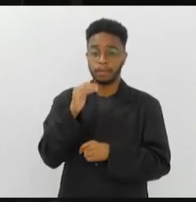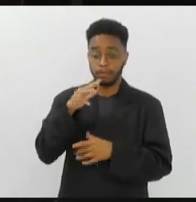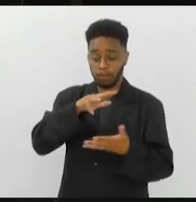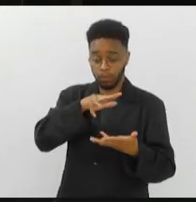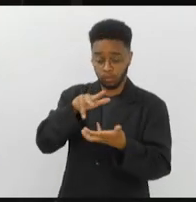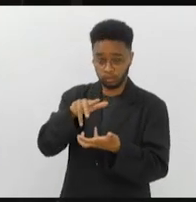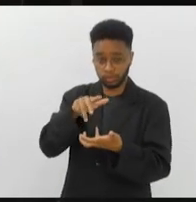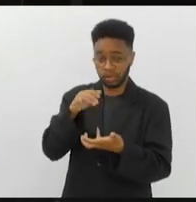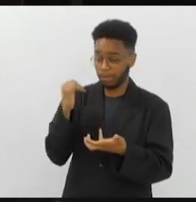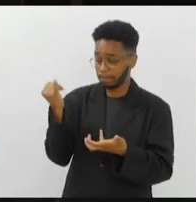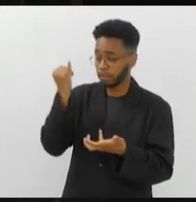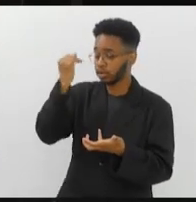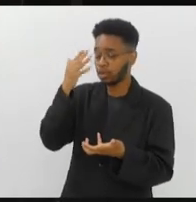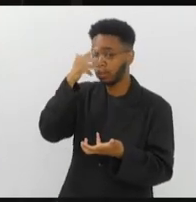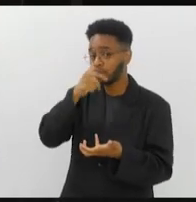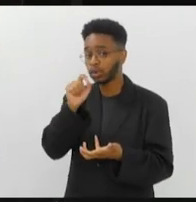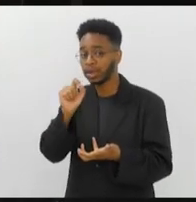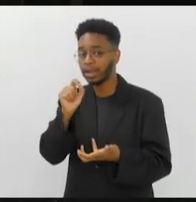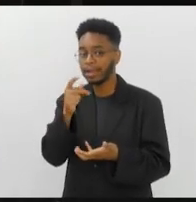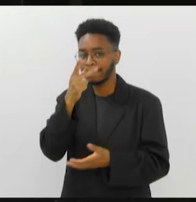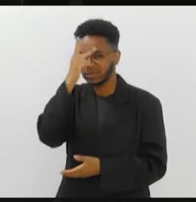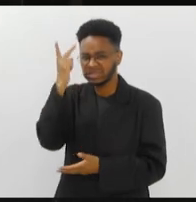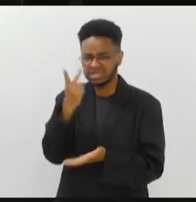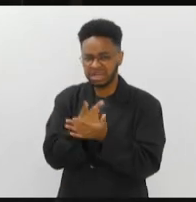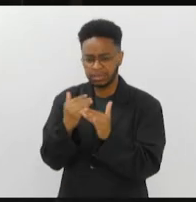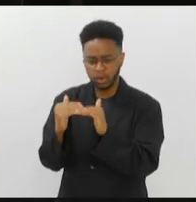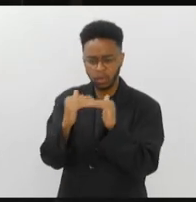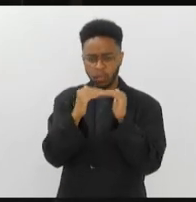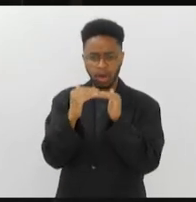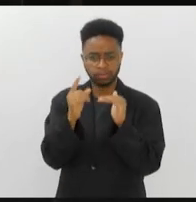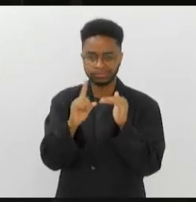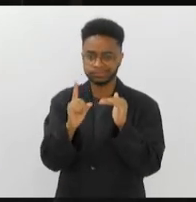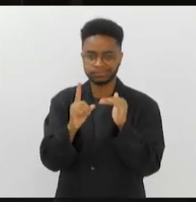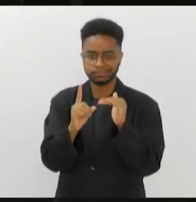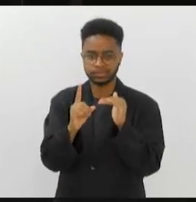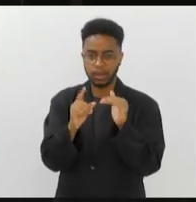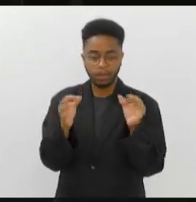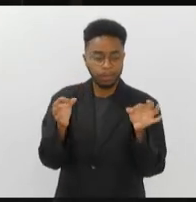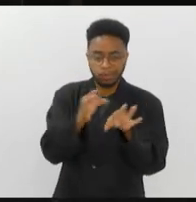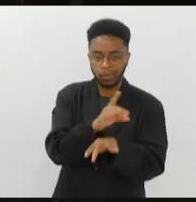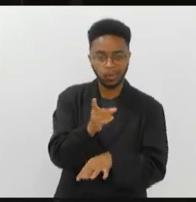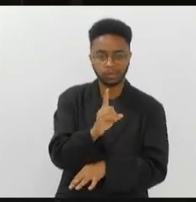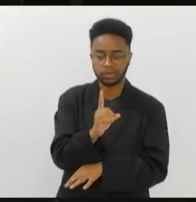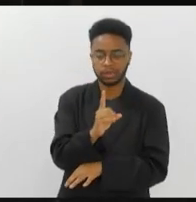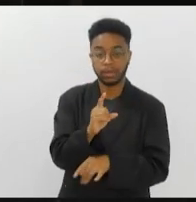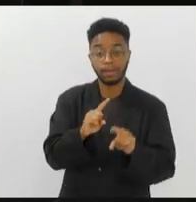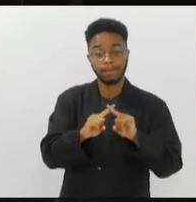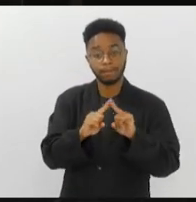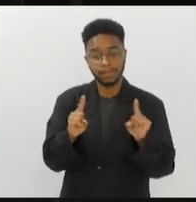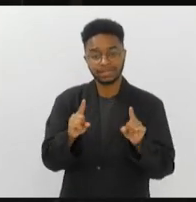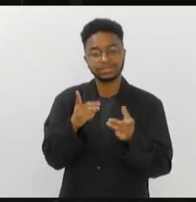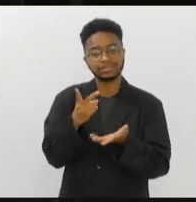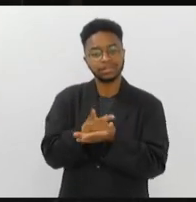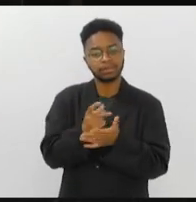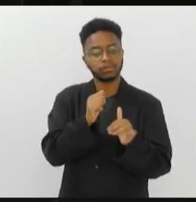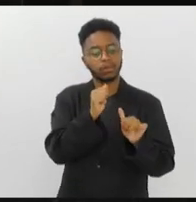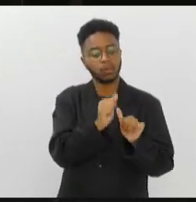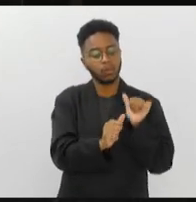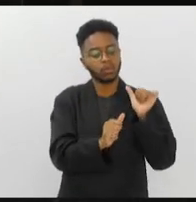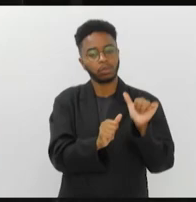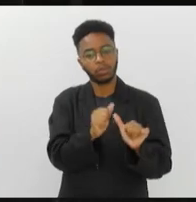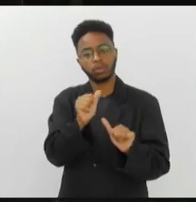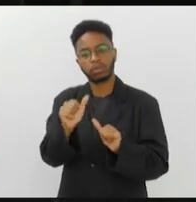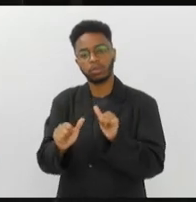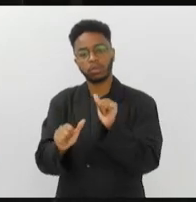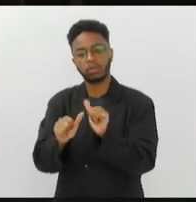isto, que as pessoas não estão sempre iguais, ainda não foram terminadas, mas que elas vão sempre mudando, afinam